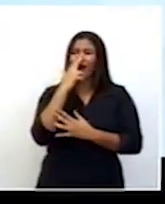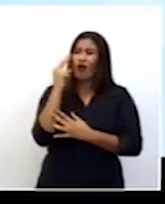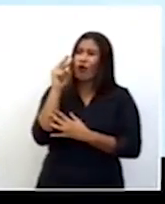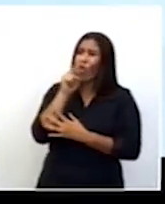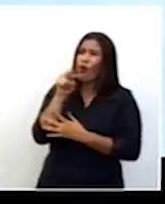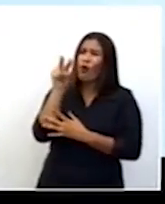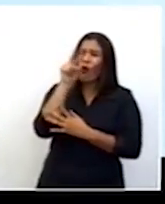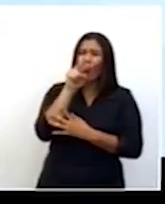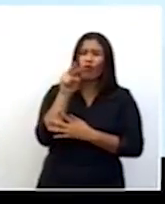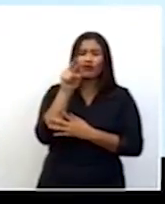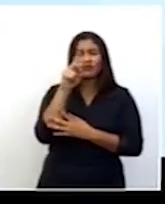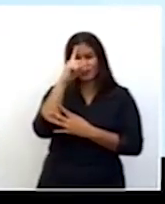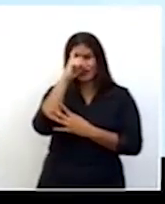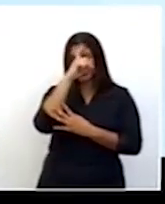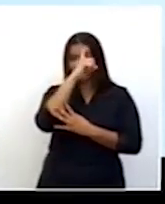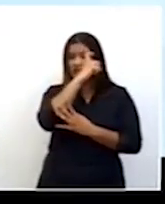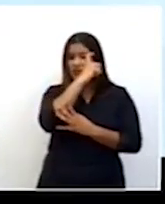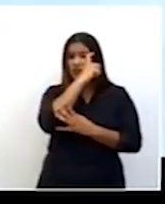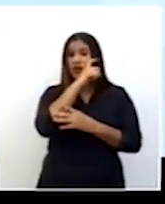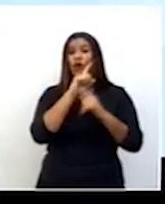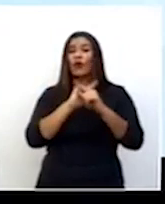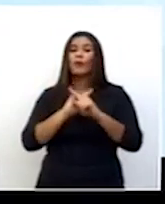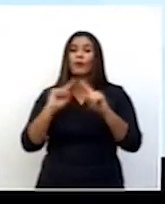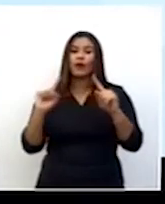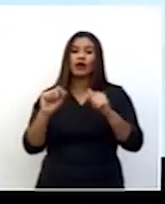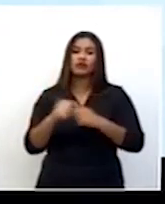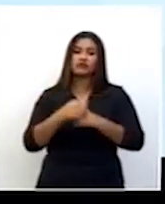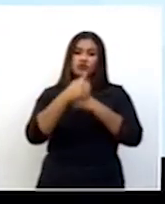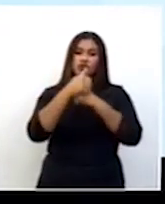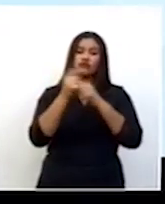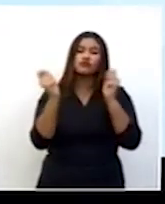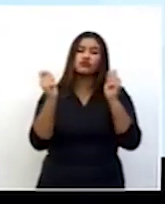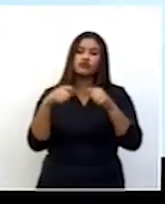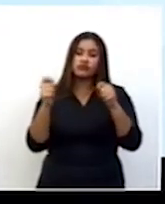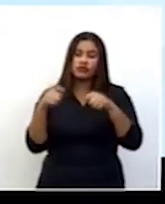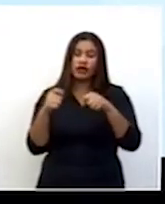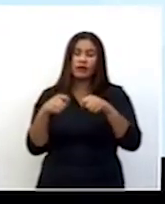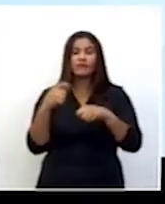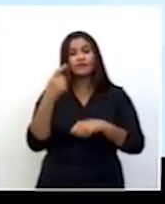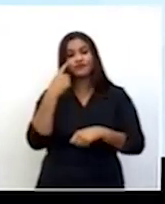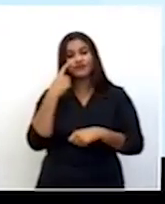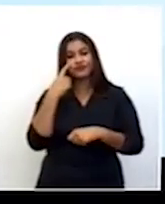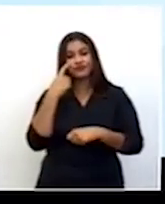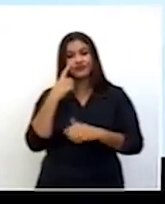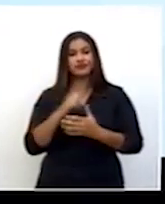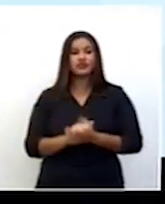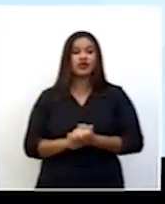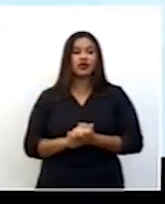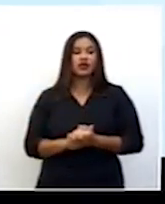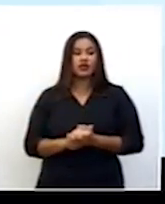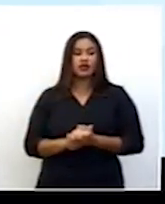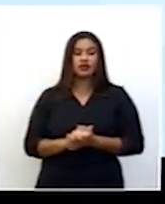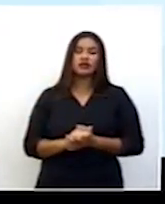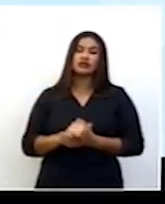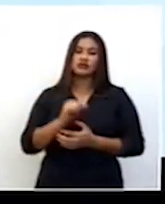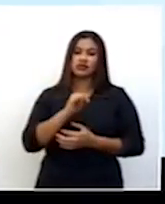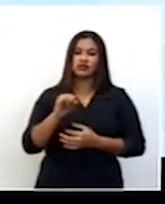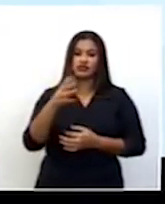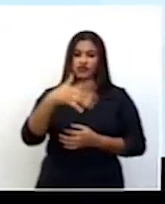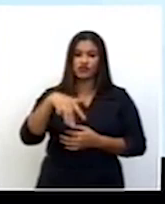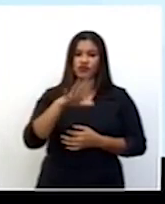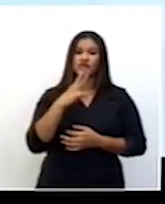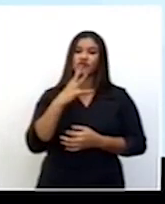na equação, fica até mais simples essa resolução. O que eu vou pedir para vocês? Eu gostaria, se alguém conseguir aí,